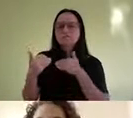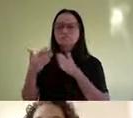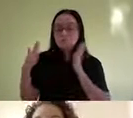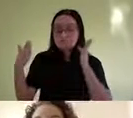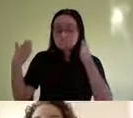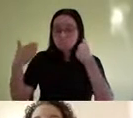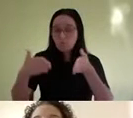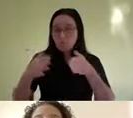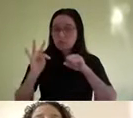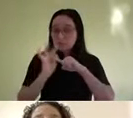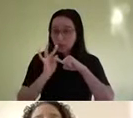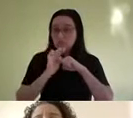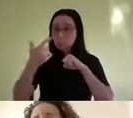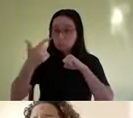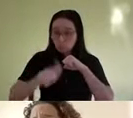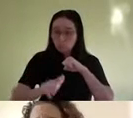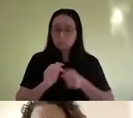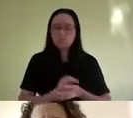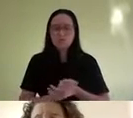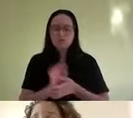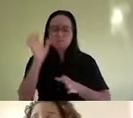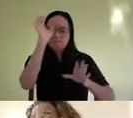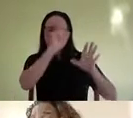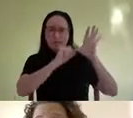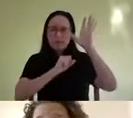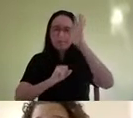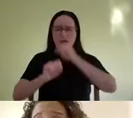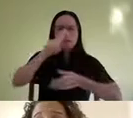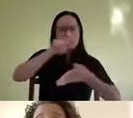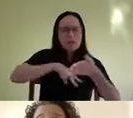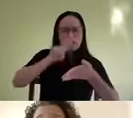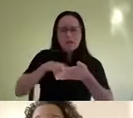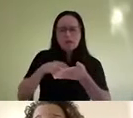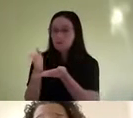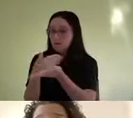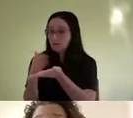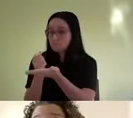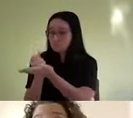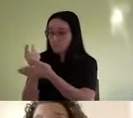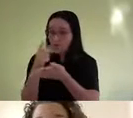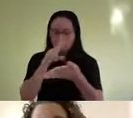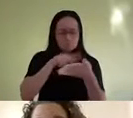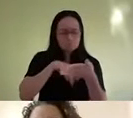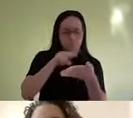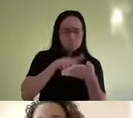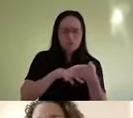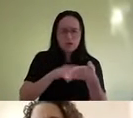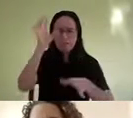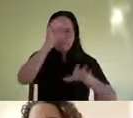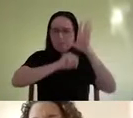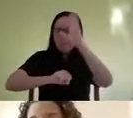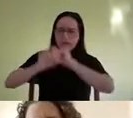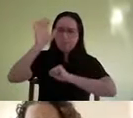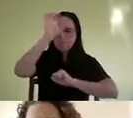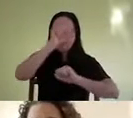e fui entendendo, lendo, comprando livro, consumindo tudo que eu podia